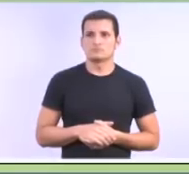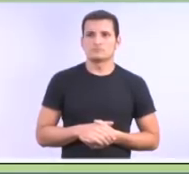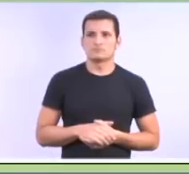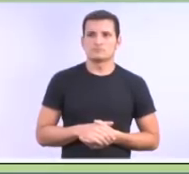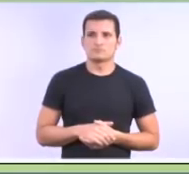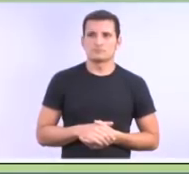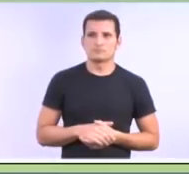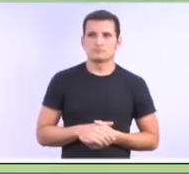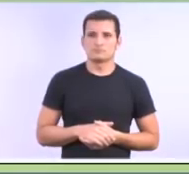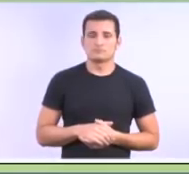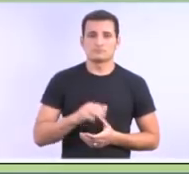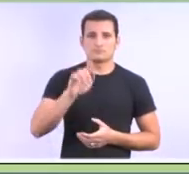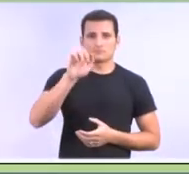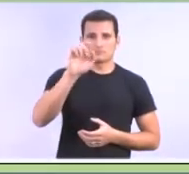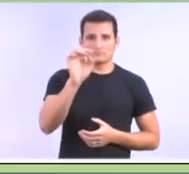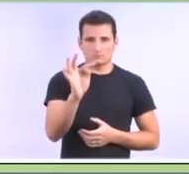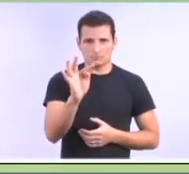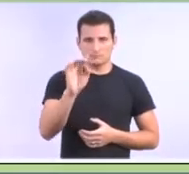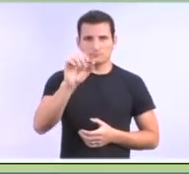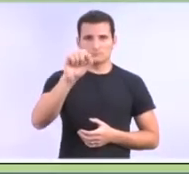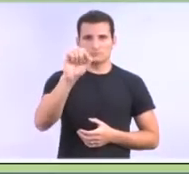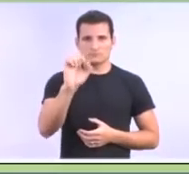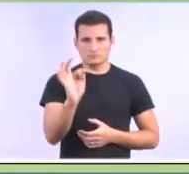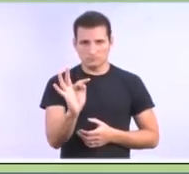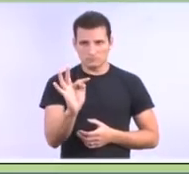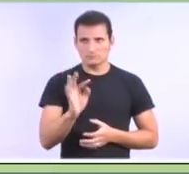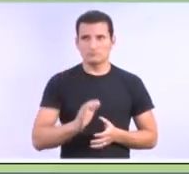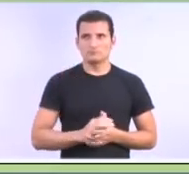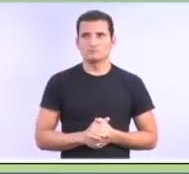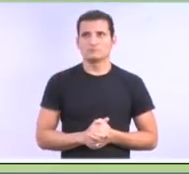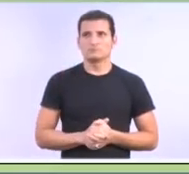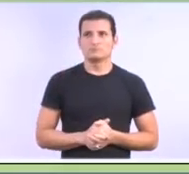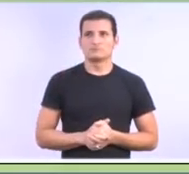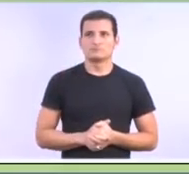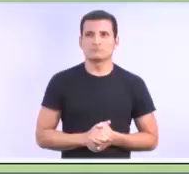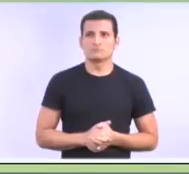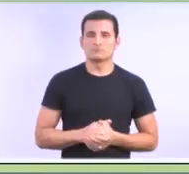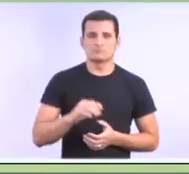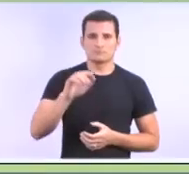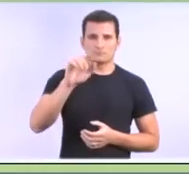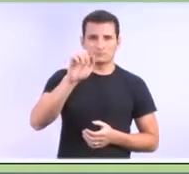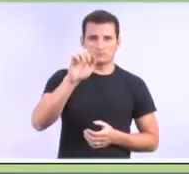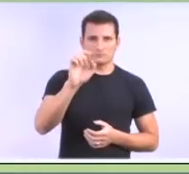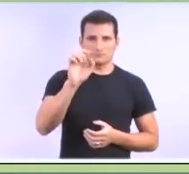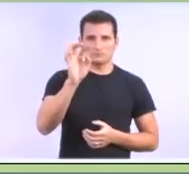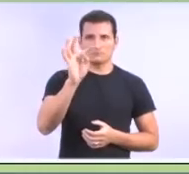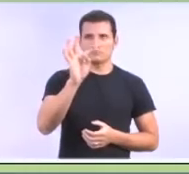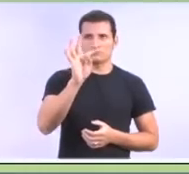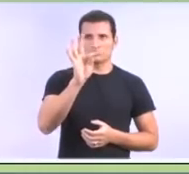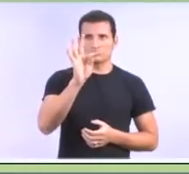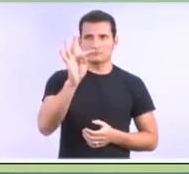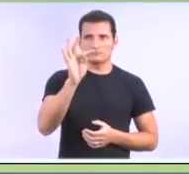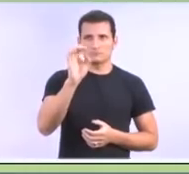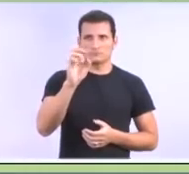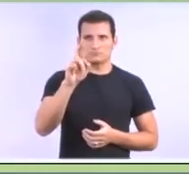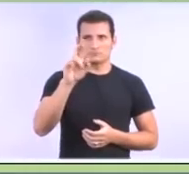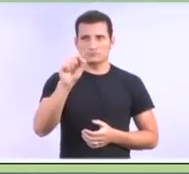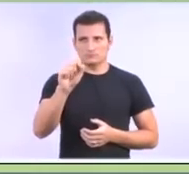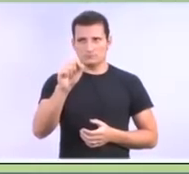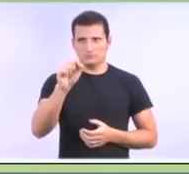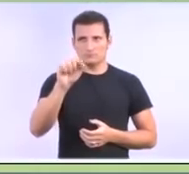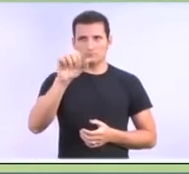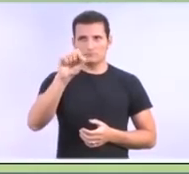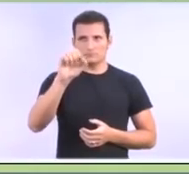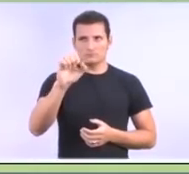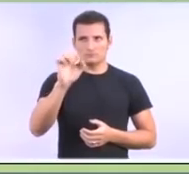Então, o get e o set, gente, carinhosamente recebe o nome de getters, que são todos os métodos get, e setters,